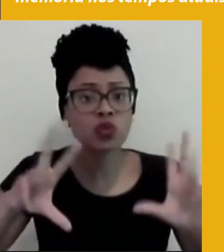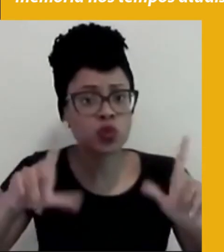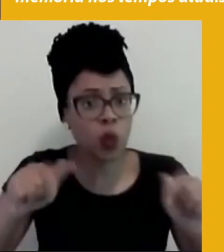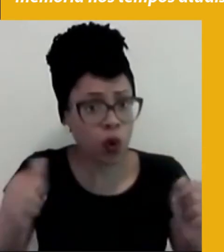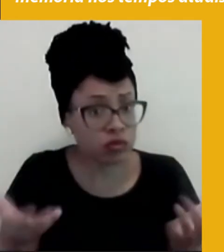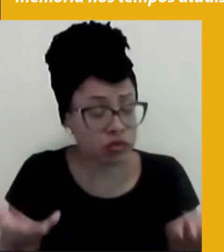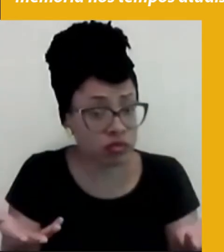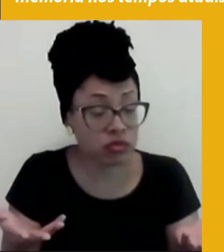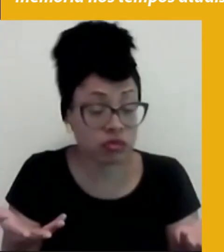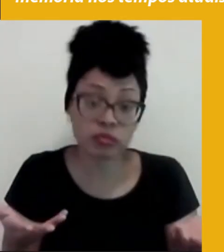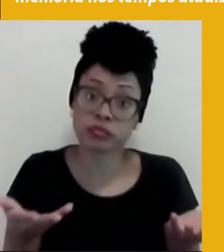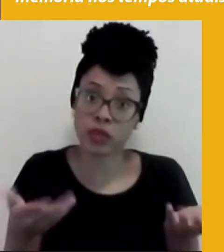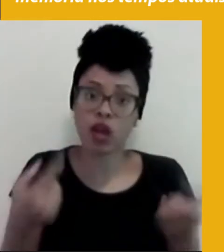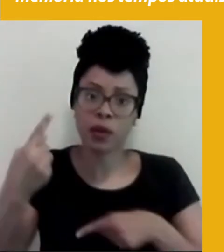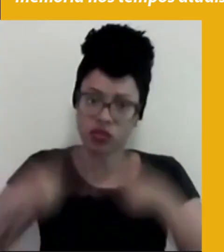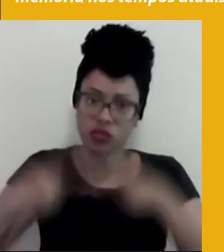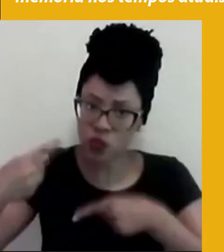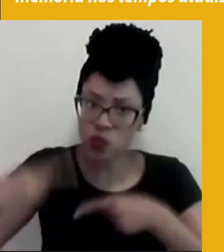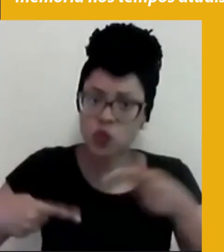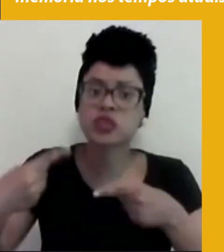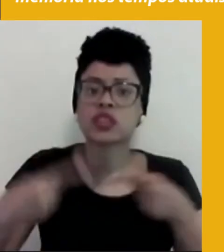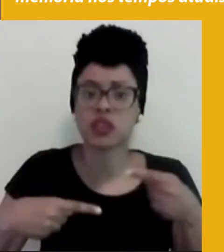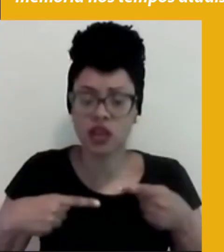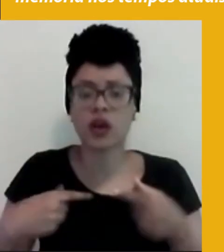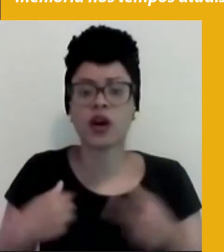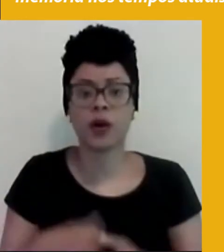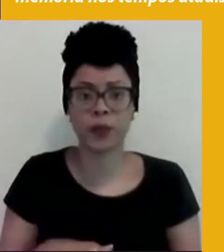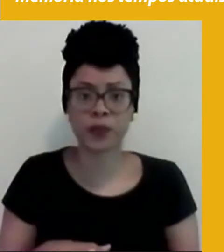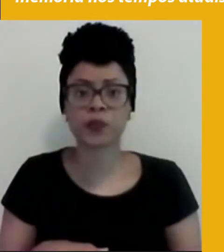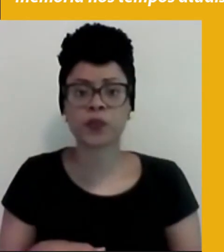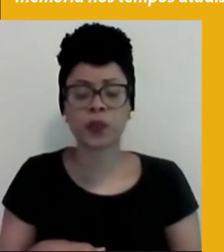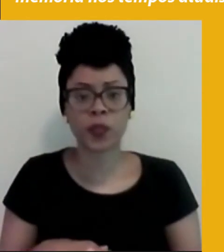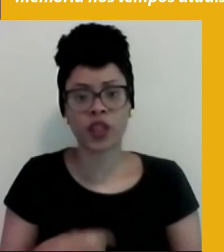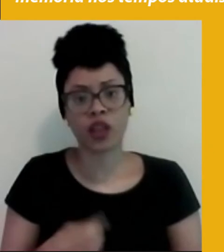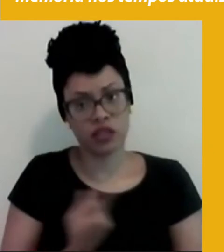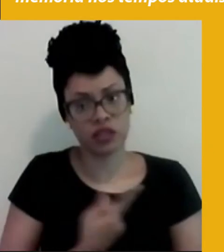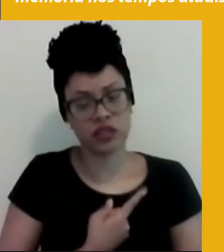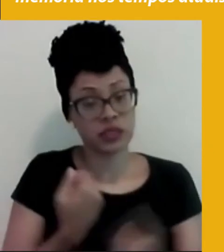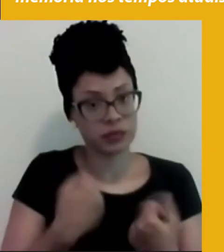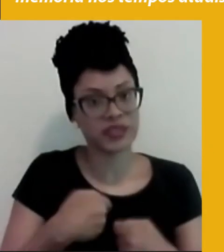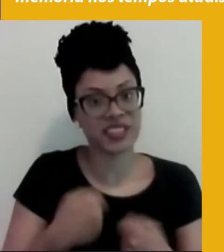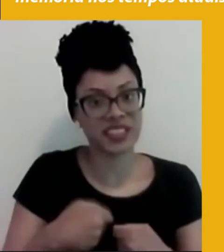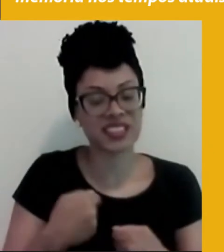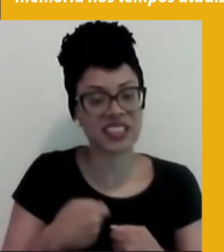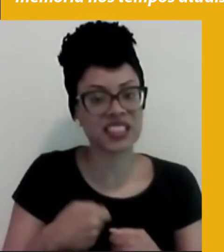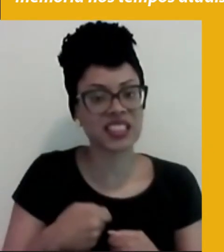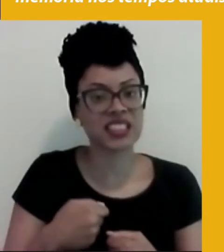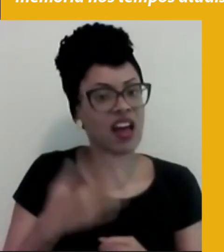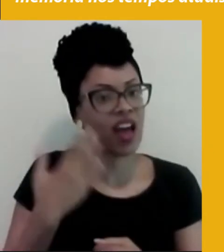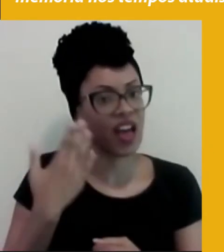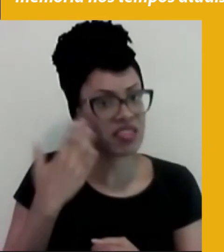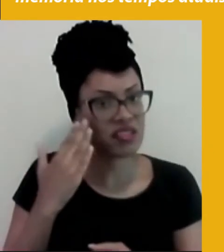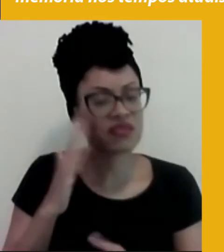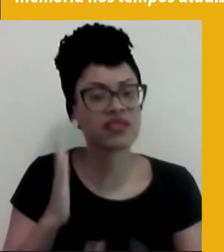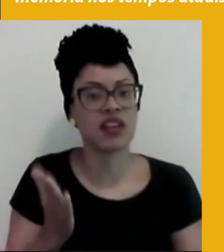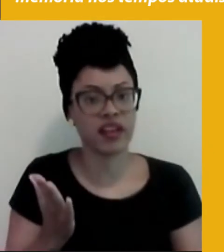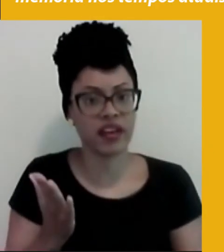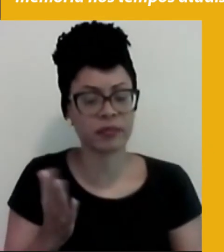né? Se a gente puder dizer que a competição e que a predação tem a ver com a